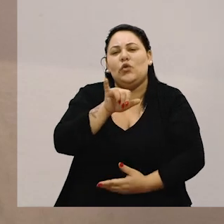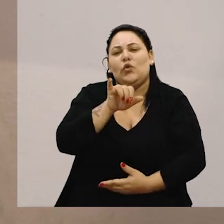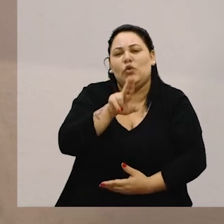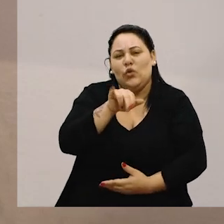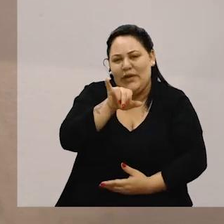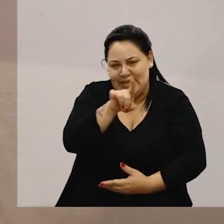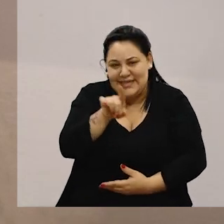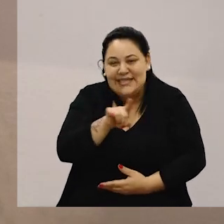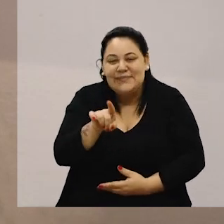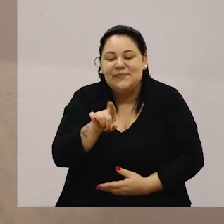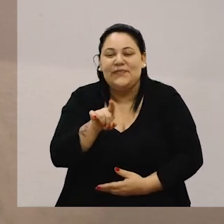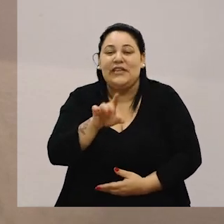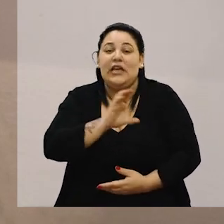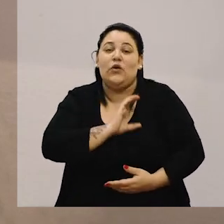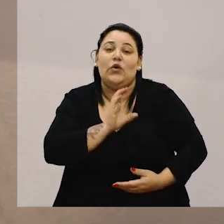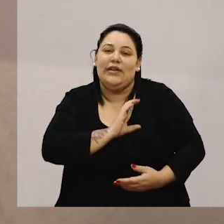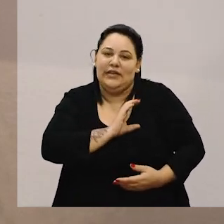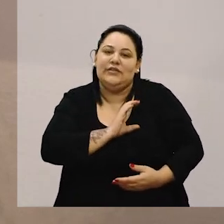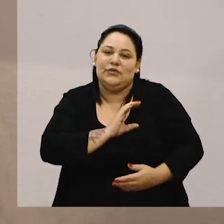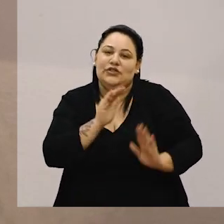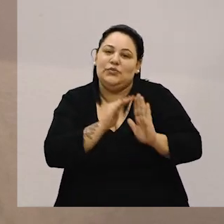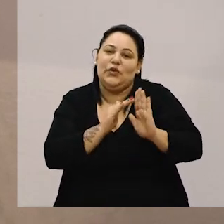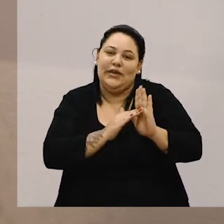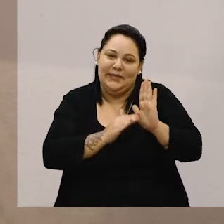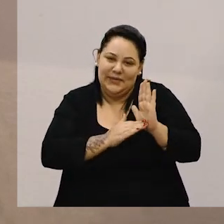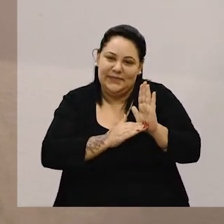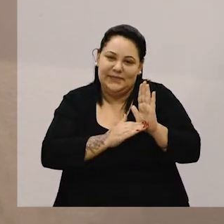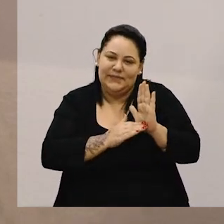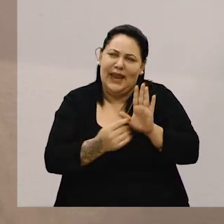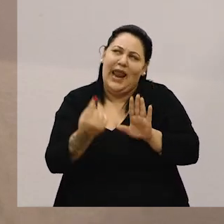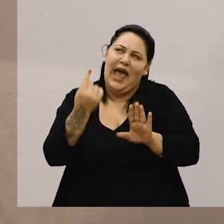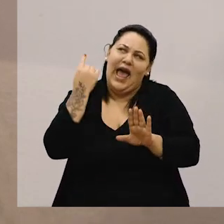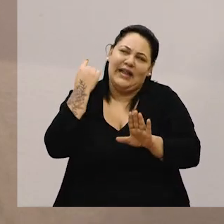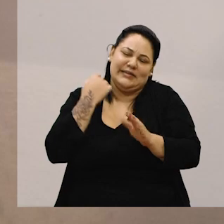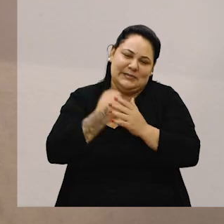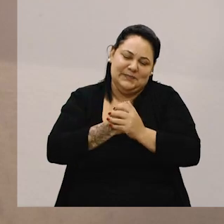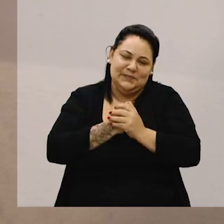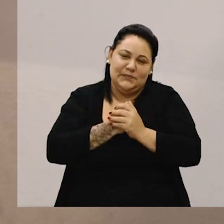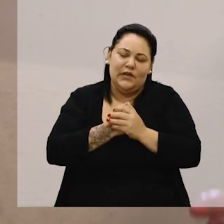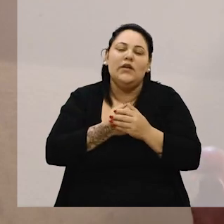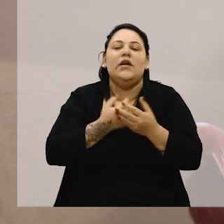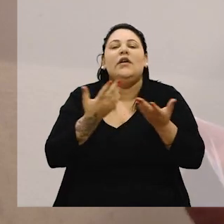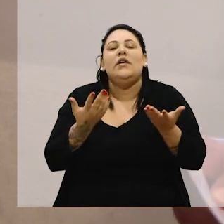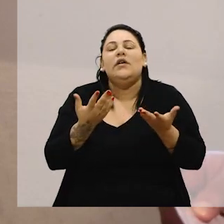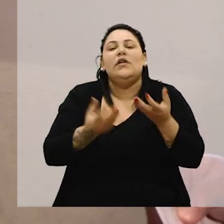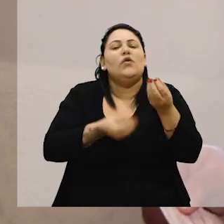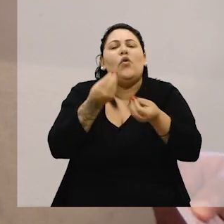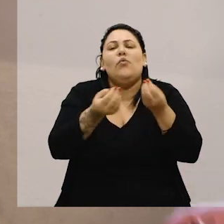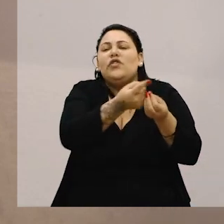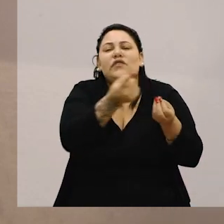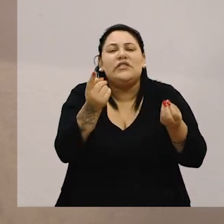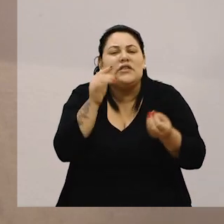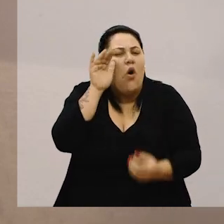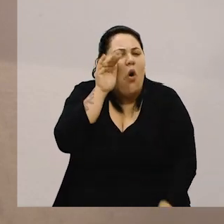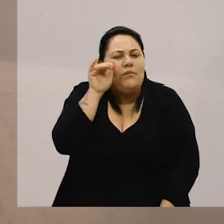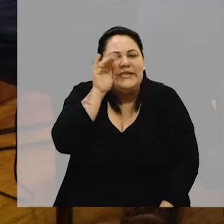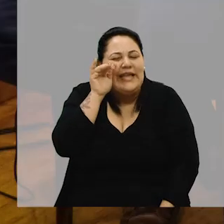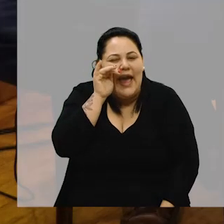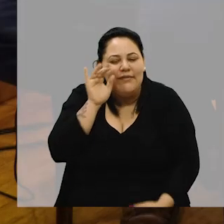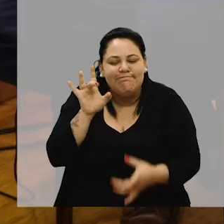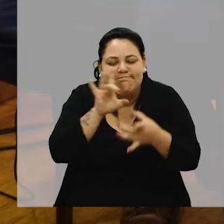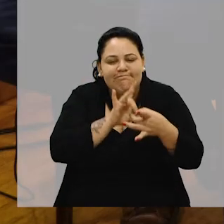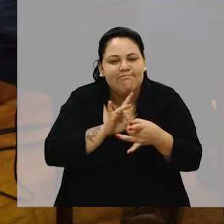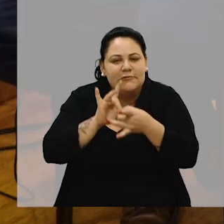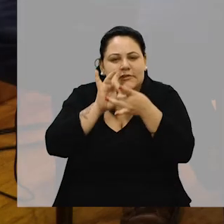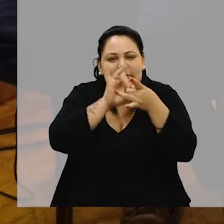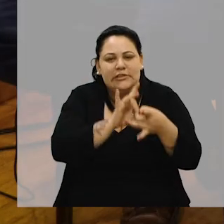o Luiz Cláudio Farias, que era então nosso coordenador de programação à época. Como é que vocês têm observado